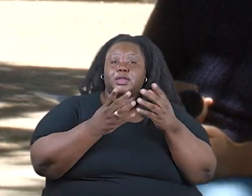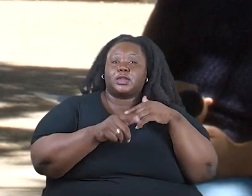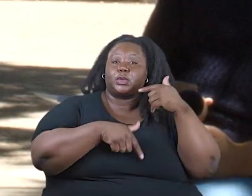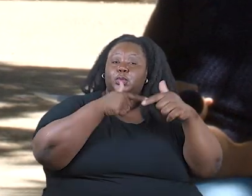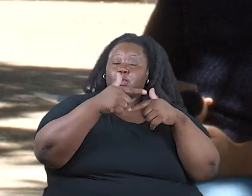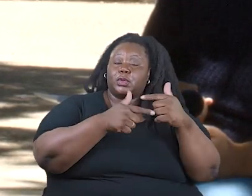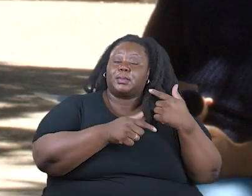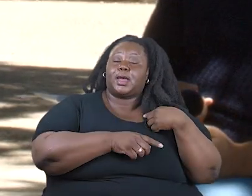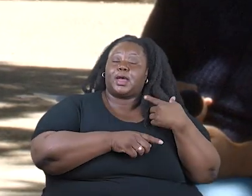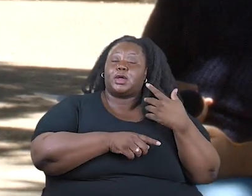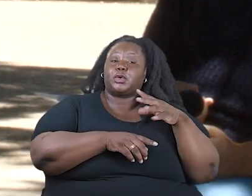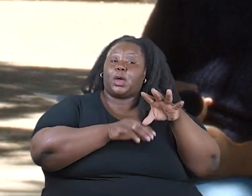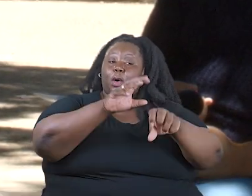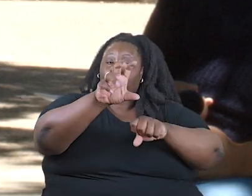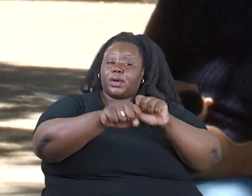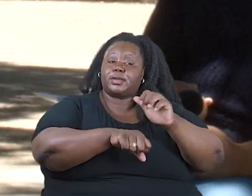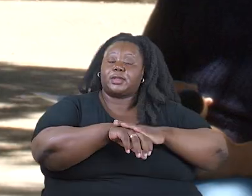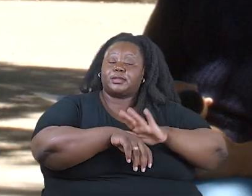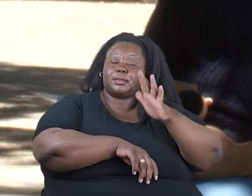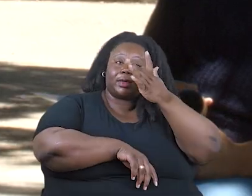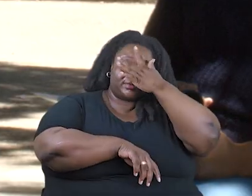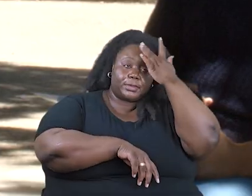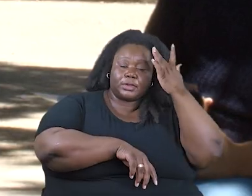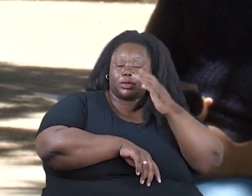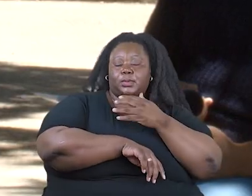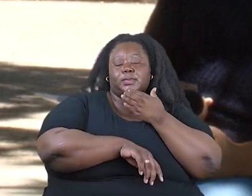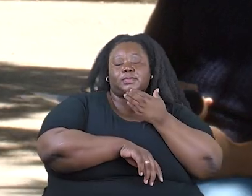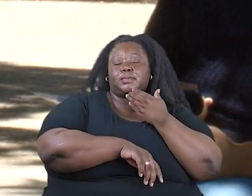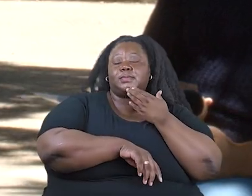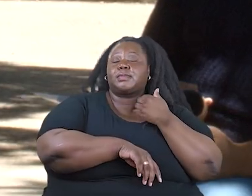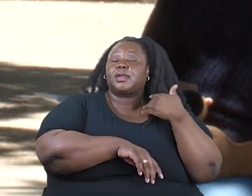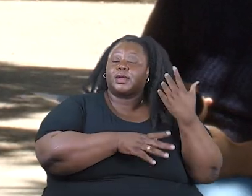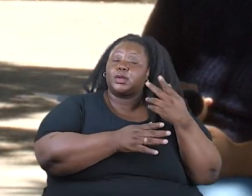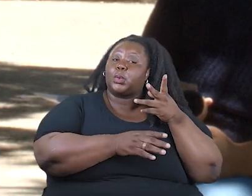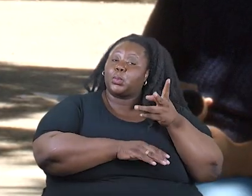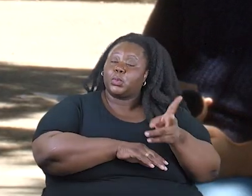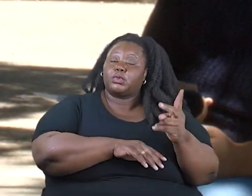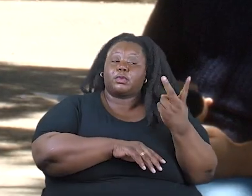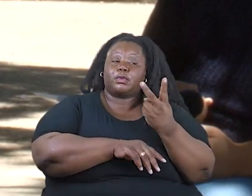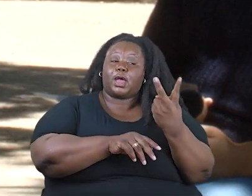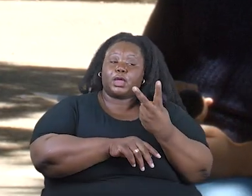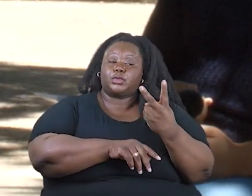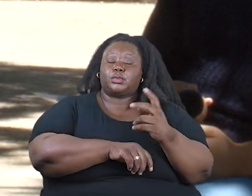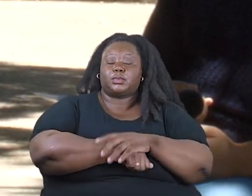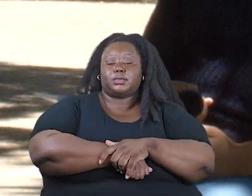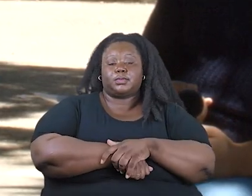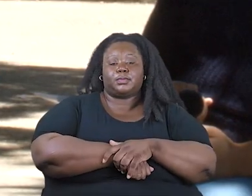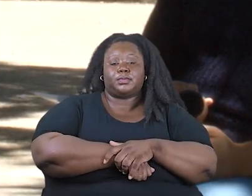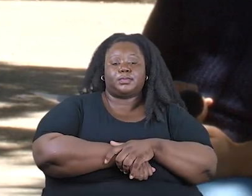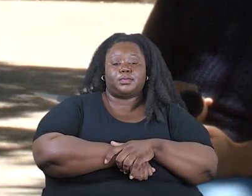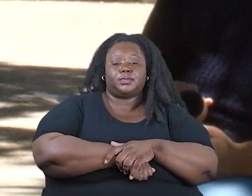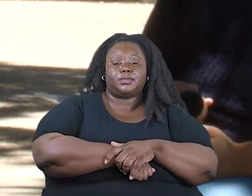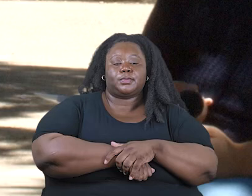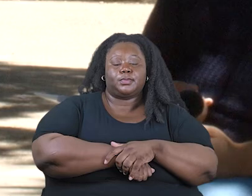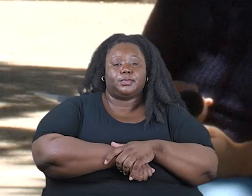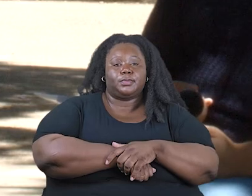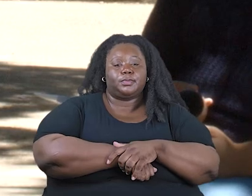dele alcançasse o maior público possível. Então, ele mantinha essas duas coisas, né? Então,